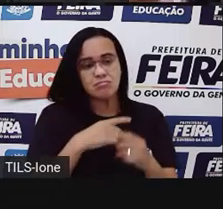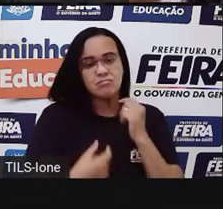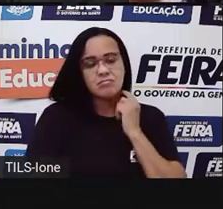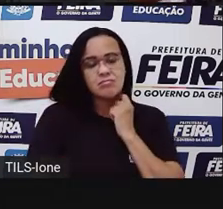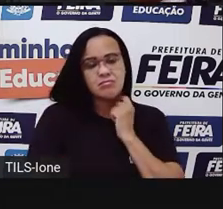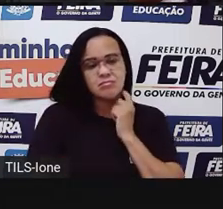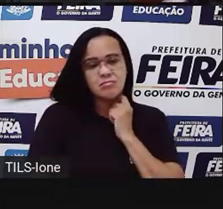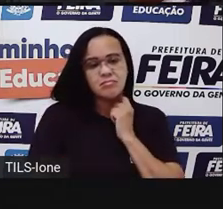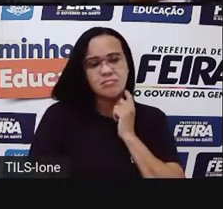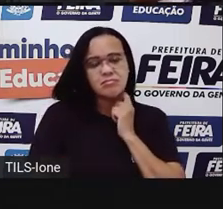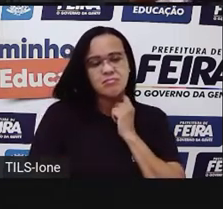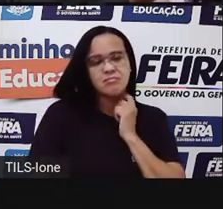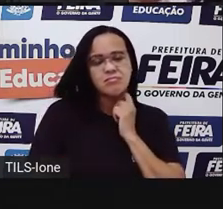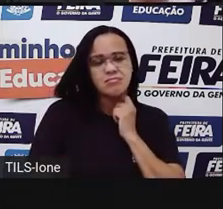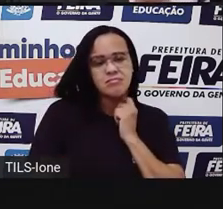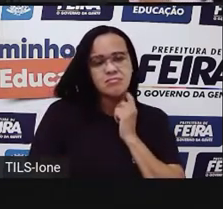é?